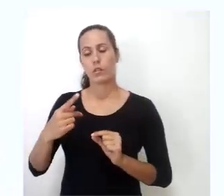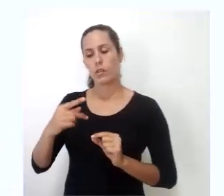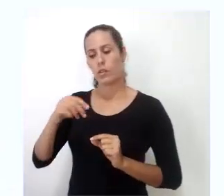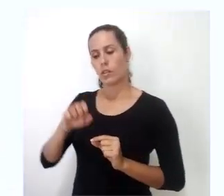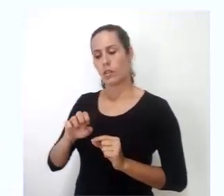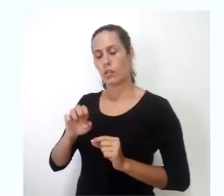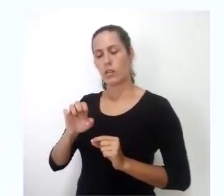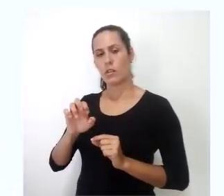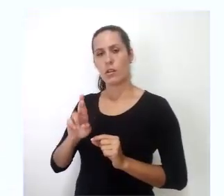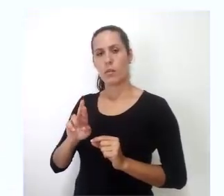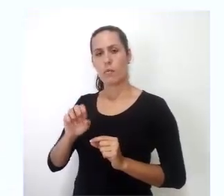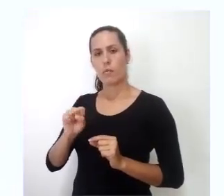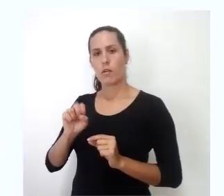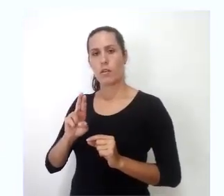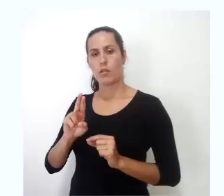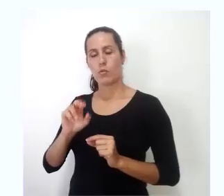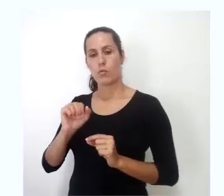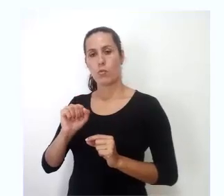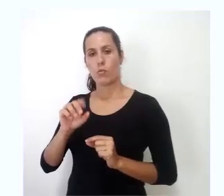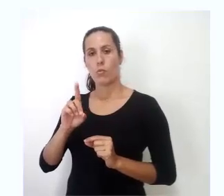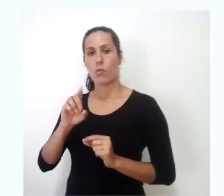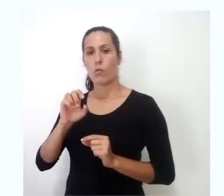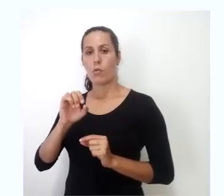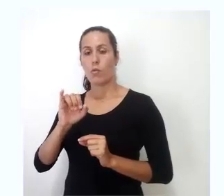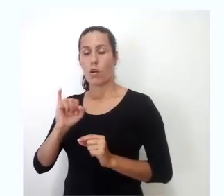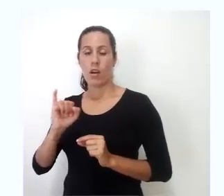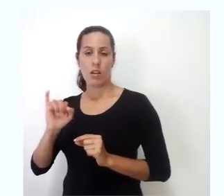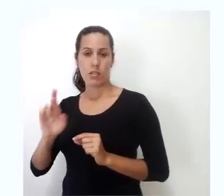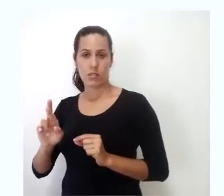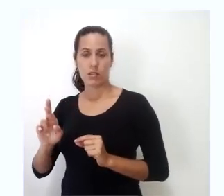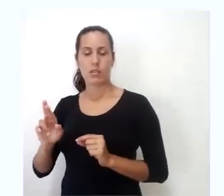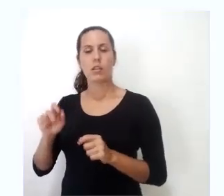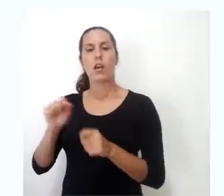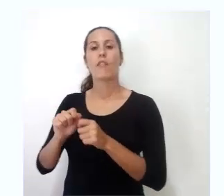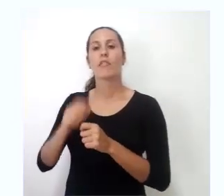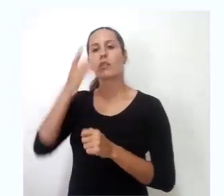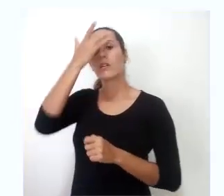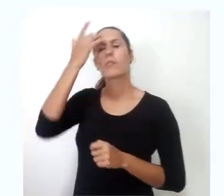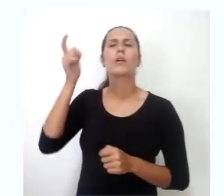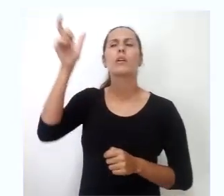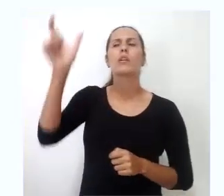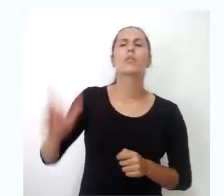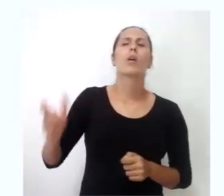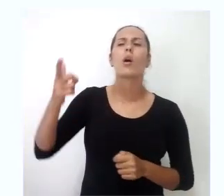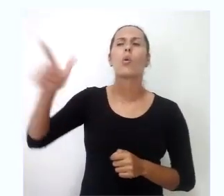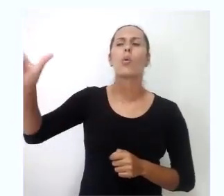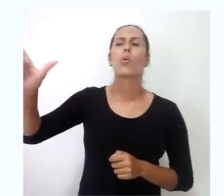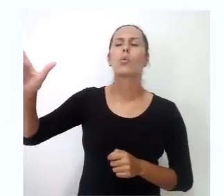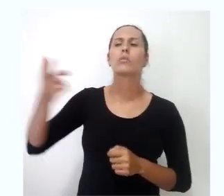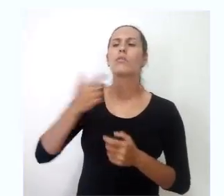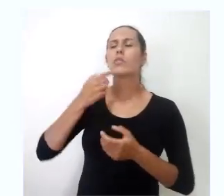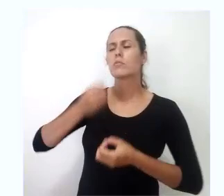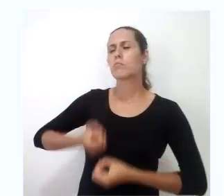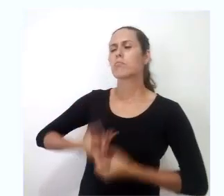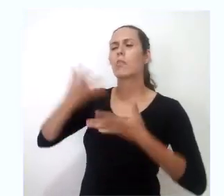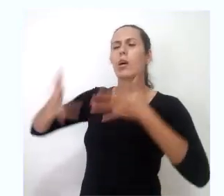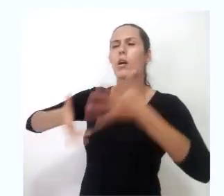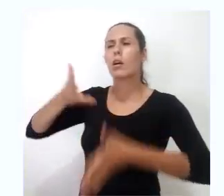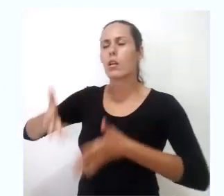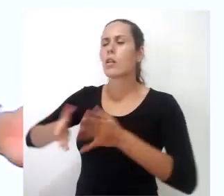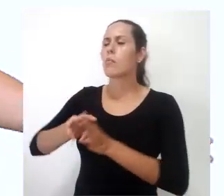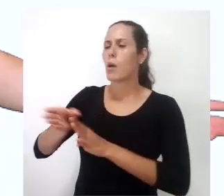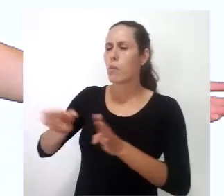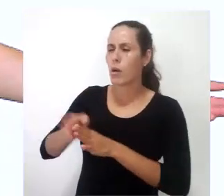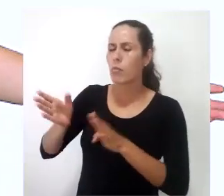persuadir, no caso da linguagem, é você fazer justamente com que o outro aceite, assimile a sua ideia, certo?